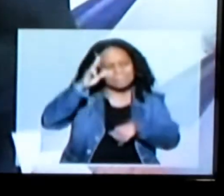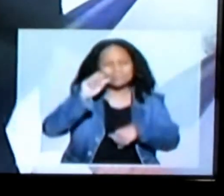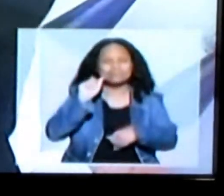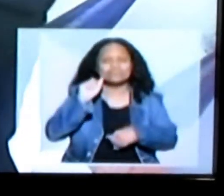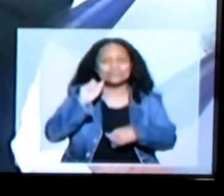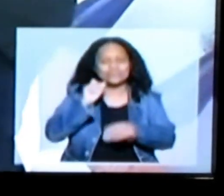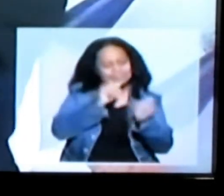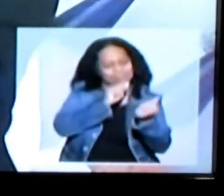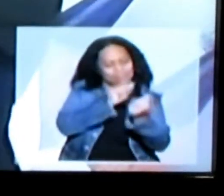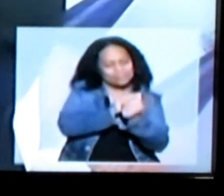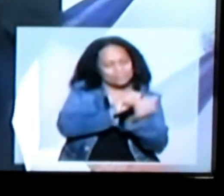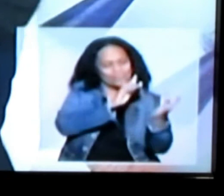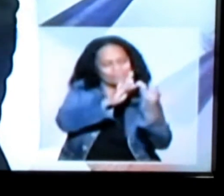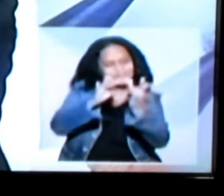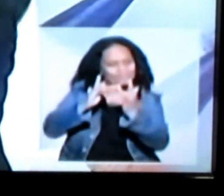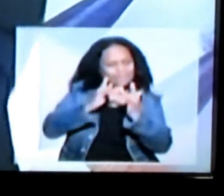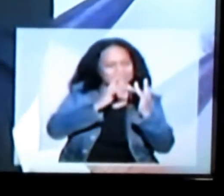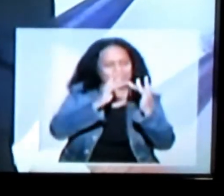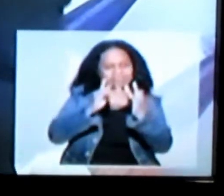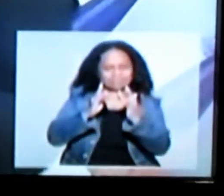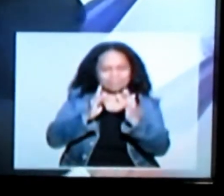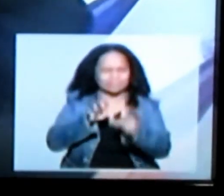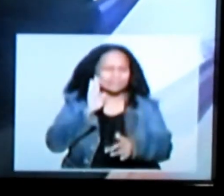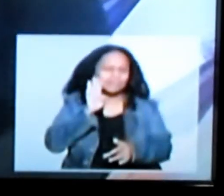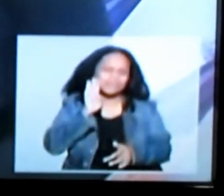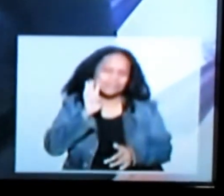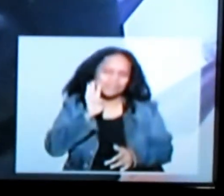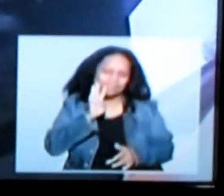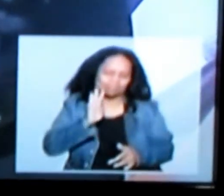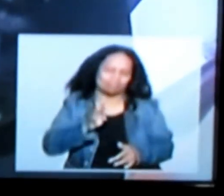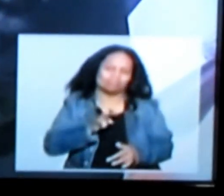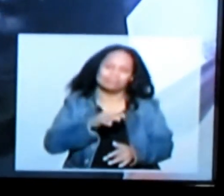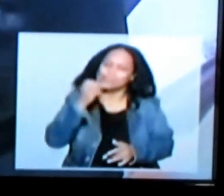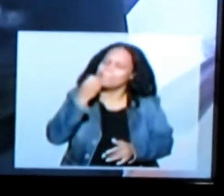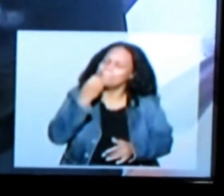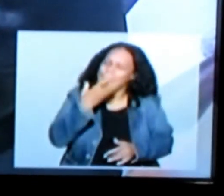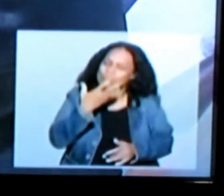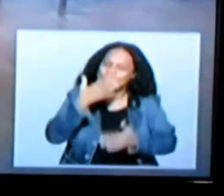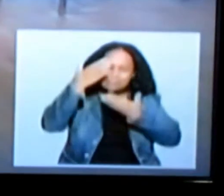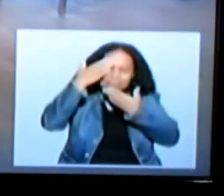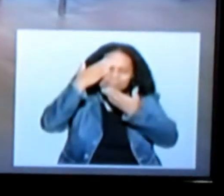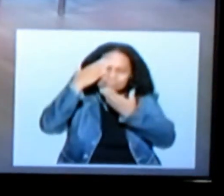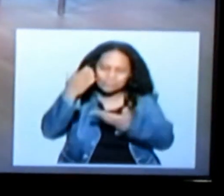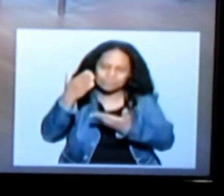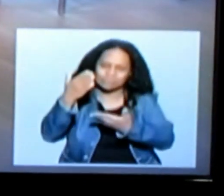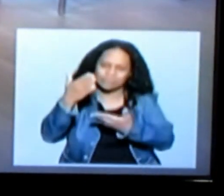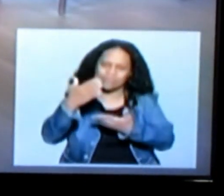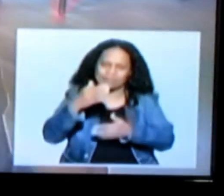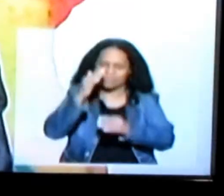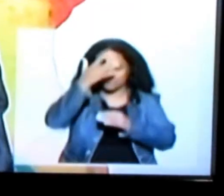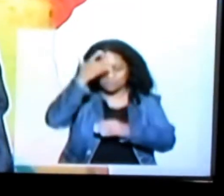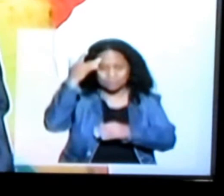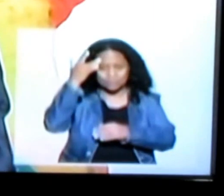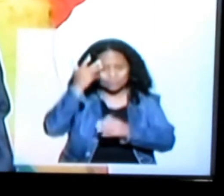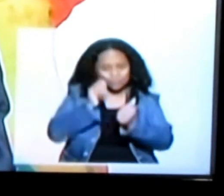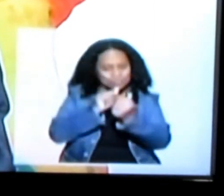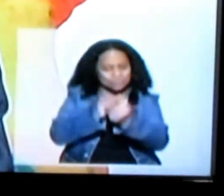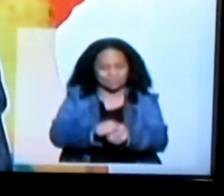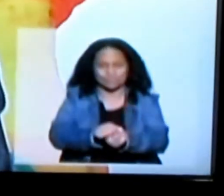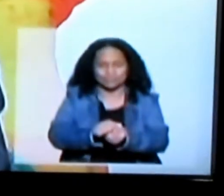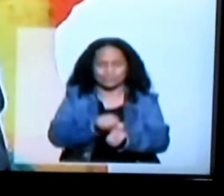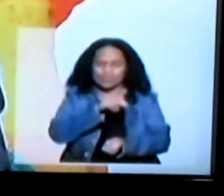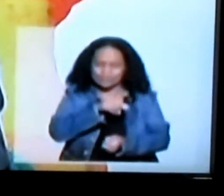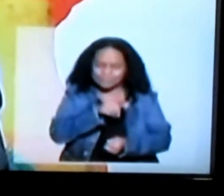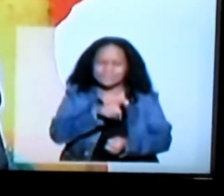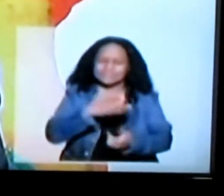mais legal ainda. Você ter a pessoa ali do teu lado, esse contato nos eventos deve ser muito bacana. É uma delícia. É muito bom, assim. Eu sou muito grata a todo mundo que me